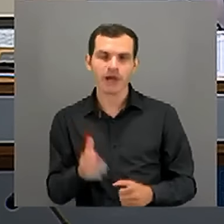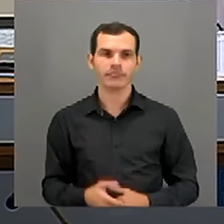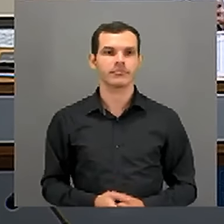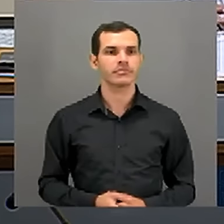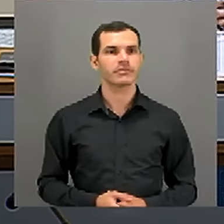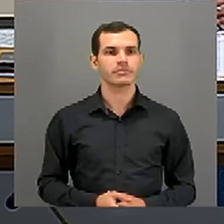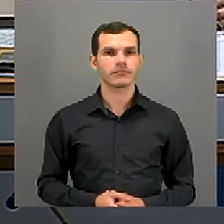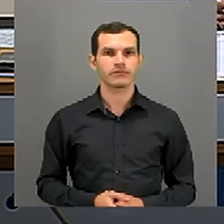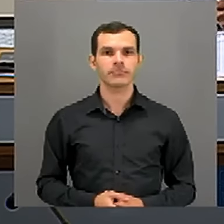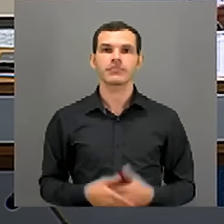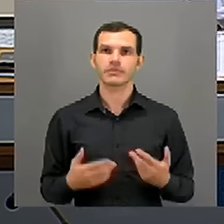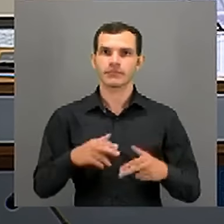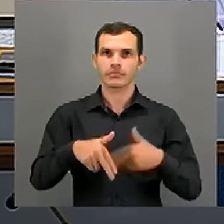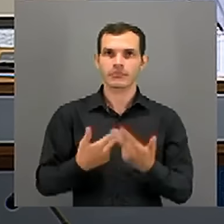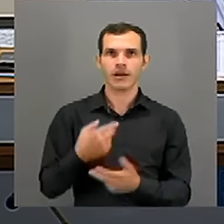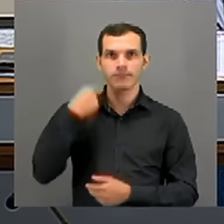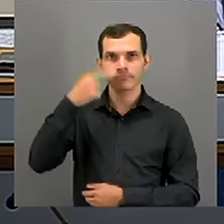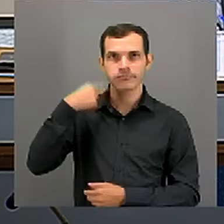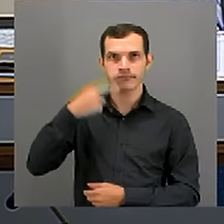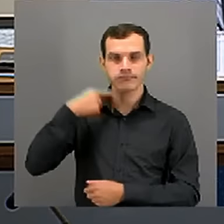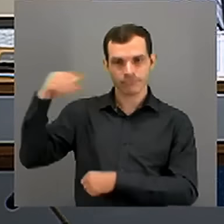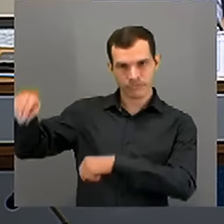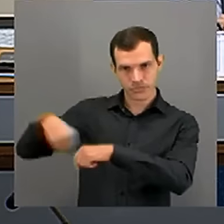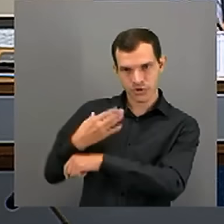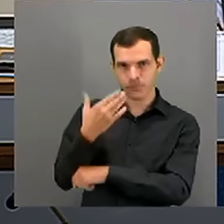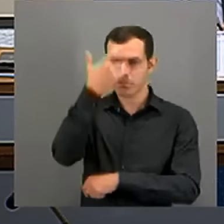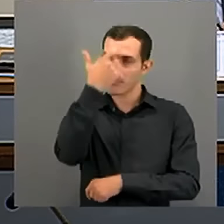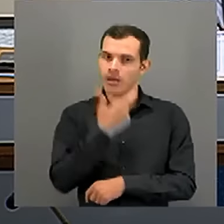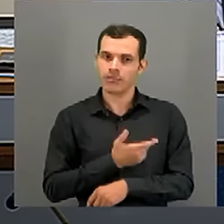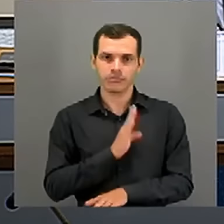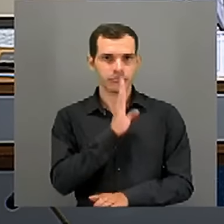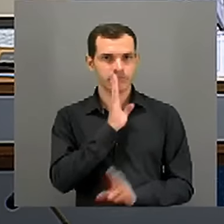dos meus advogados, permanecerei em silêncio.